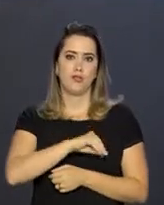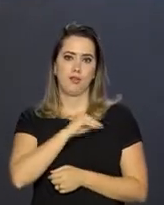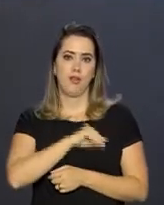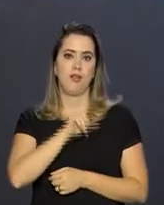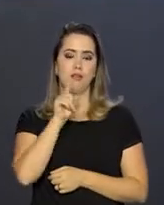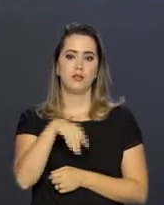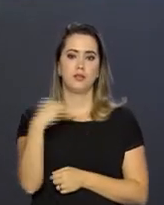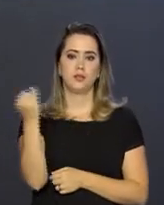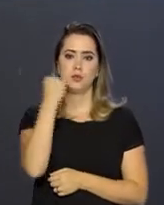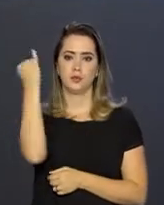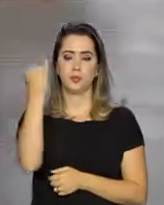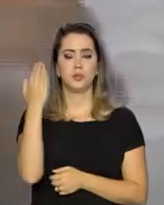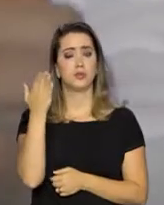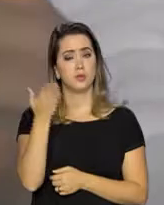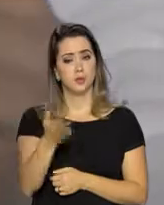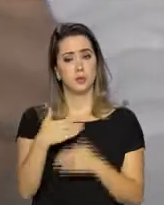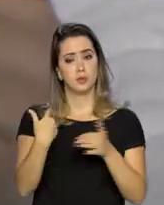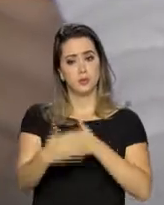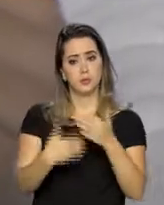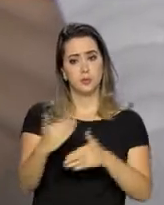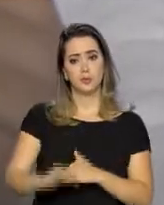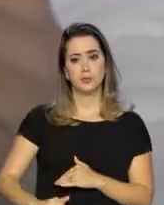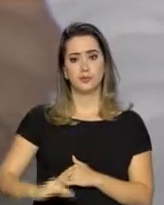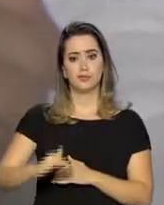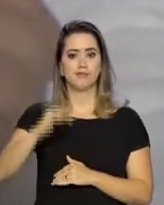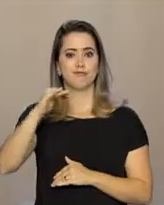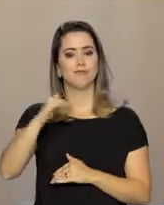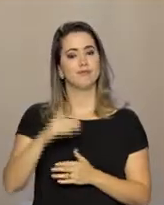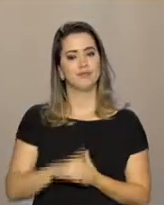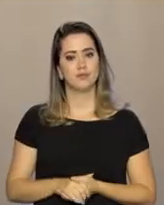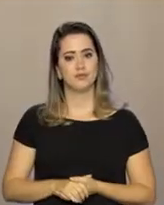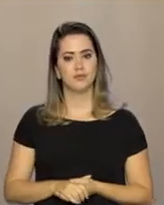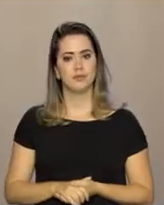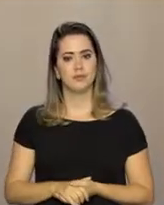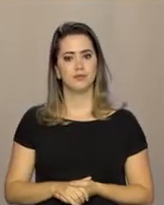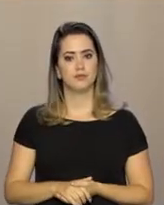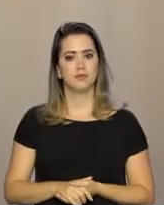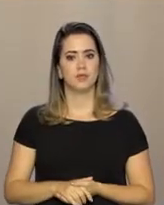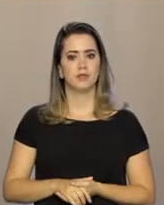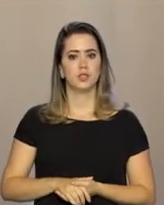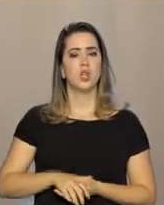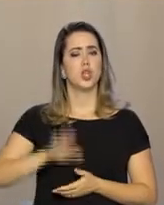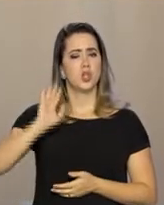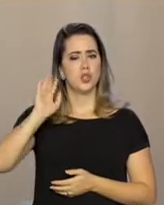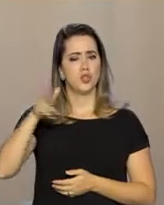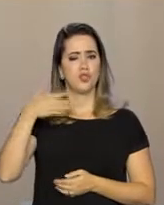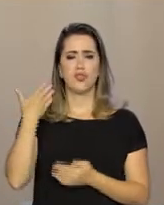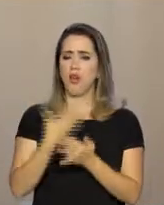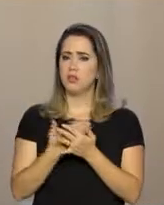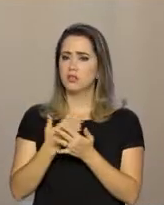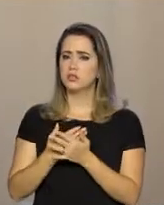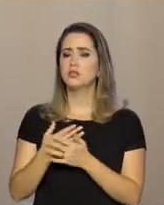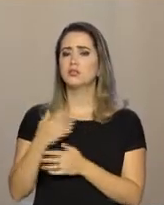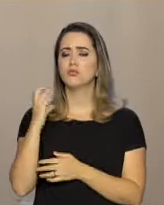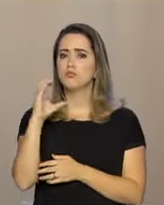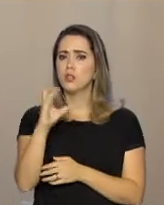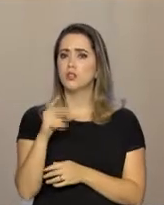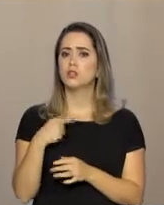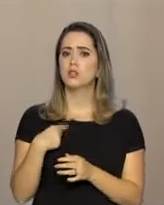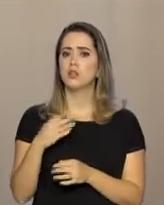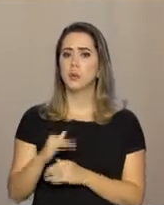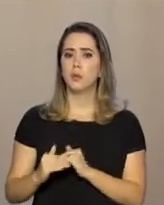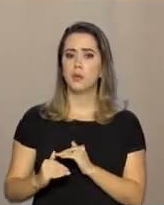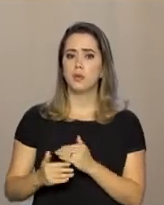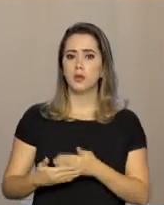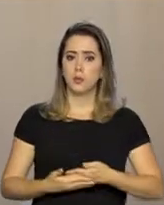é fundamental para o desenvolvimento dos pequenos a neurociência já fala muito que ganhou a primeira infância